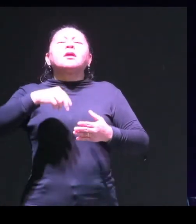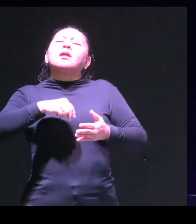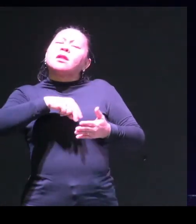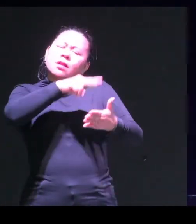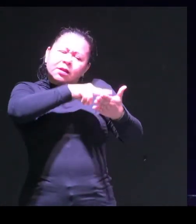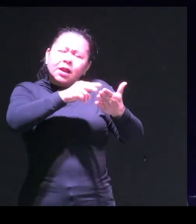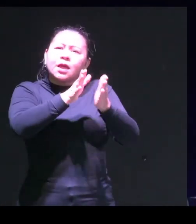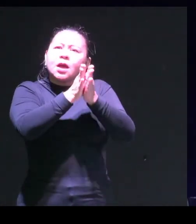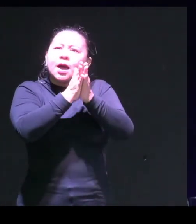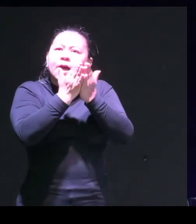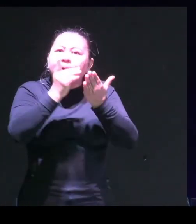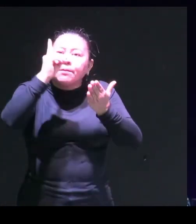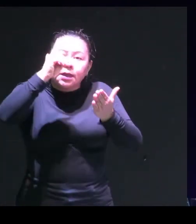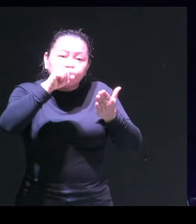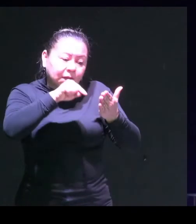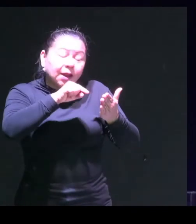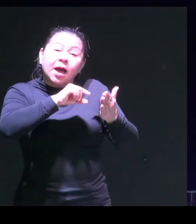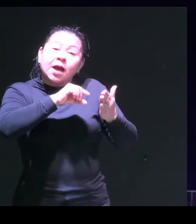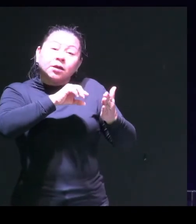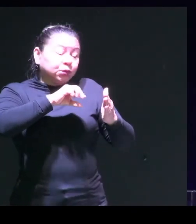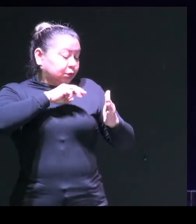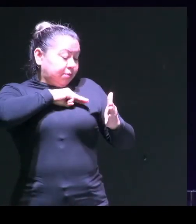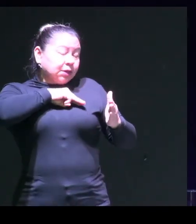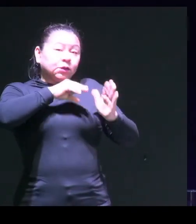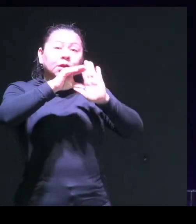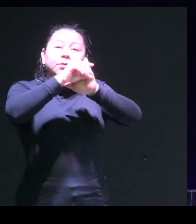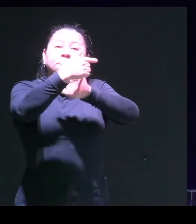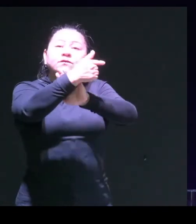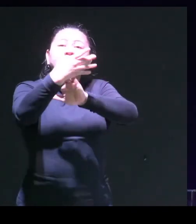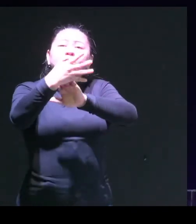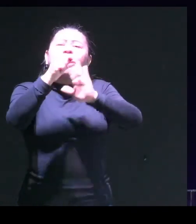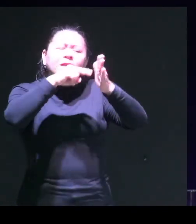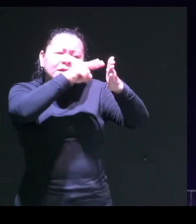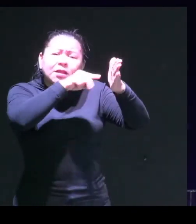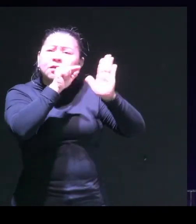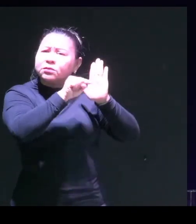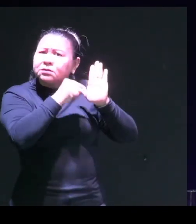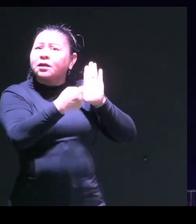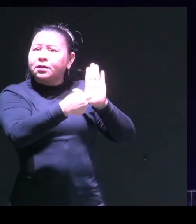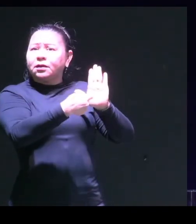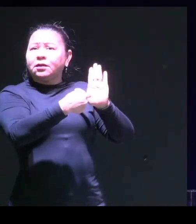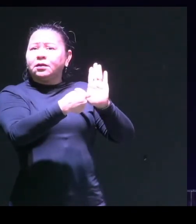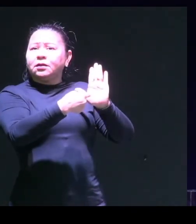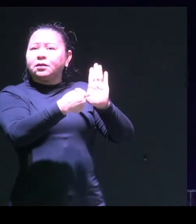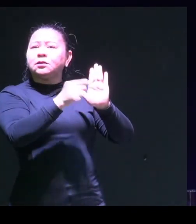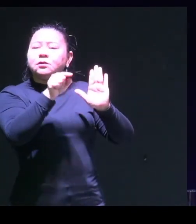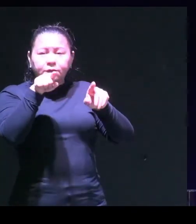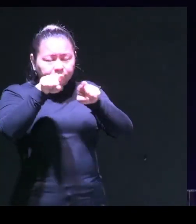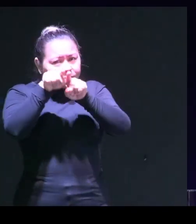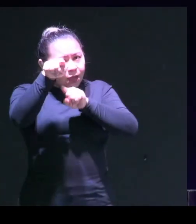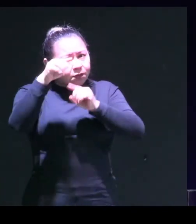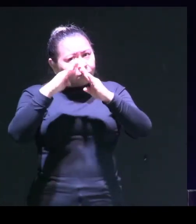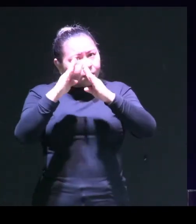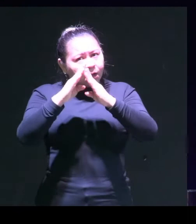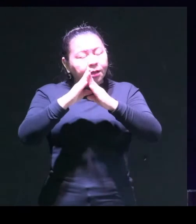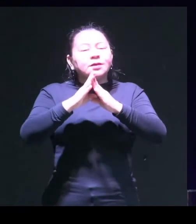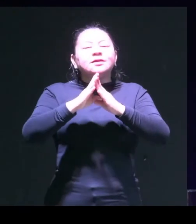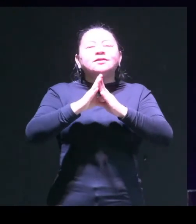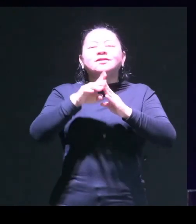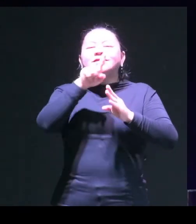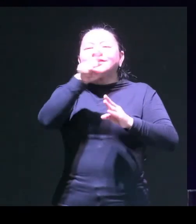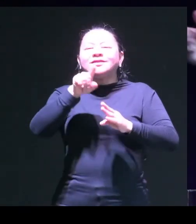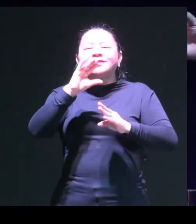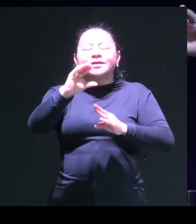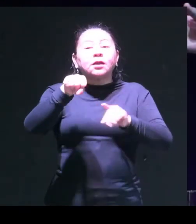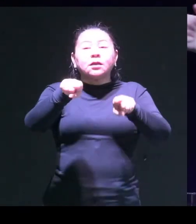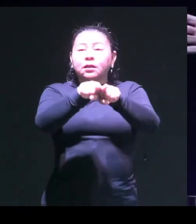capítulo 24, versículo 29 em diante, entrar pelo capítulo 5. Se você quiser ler também Zacarias capítulo